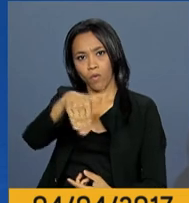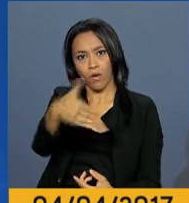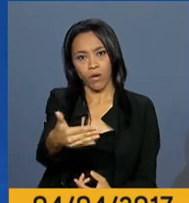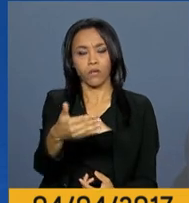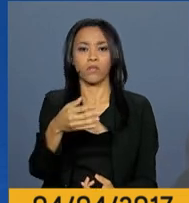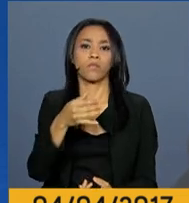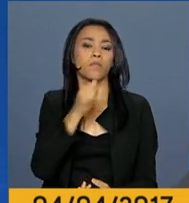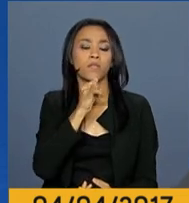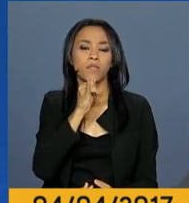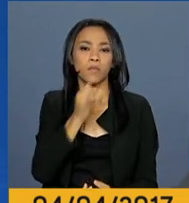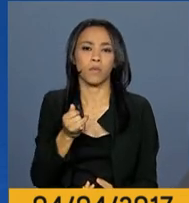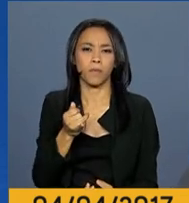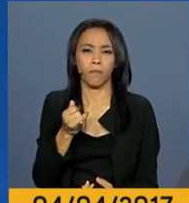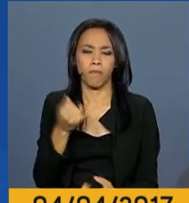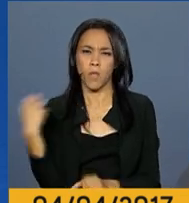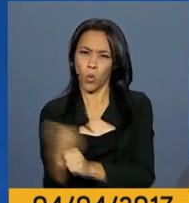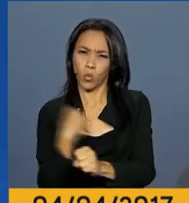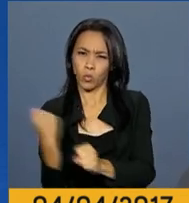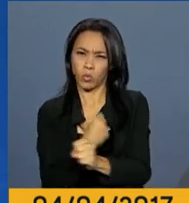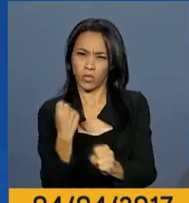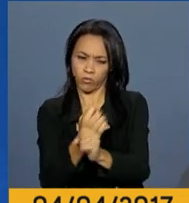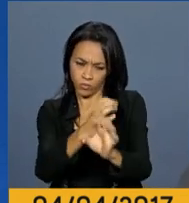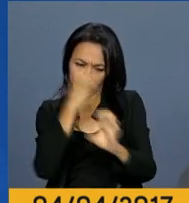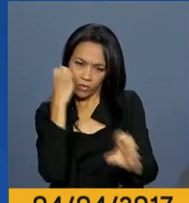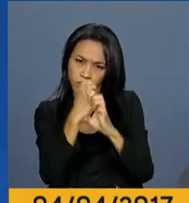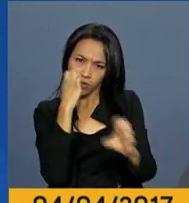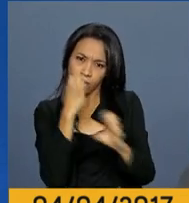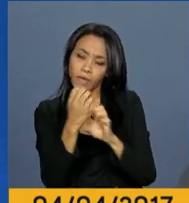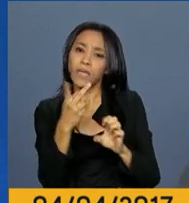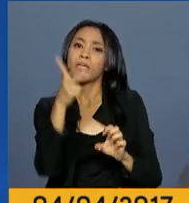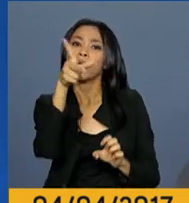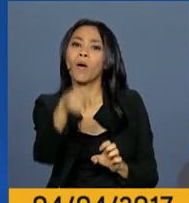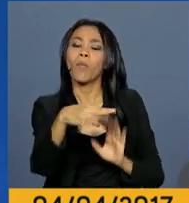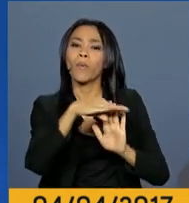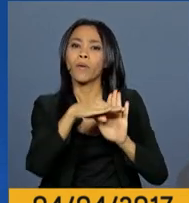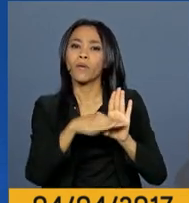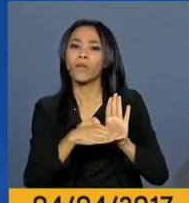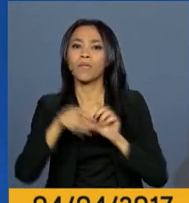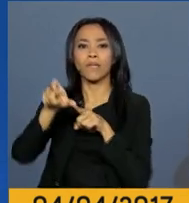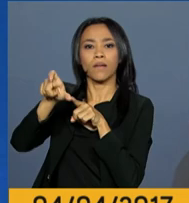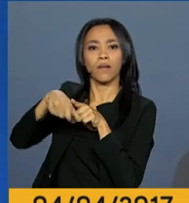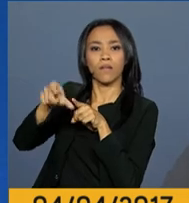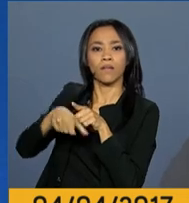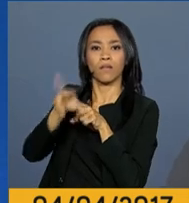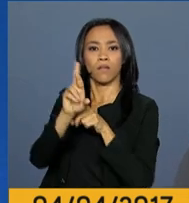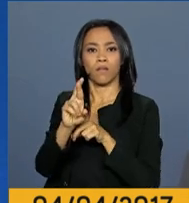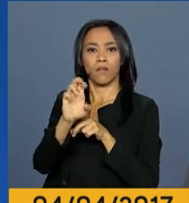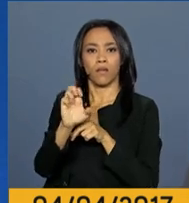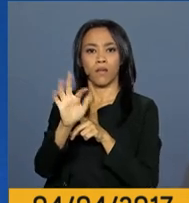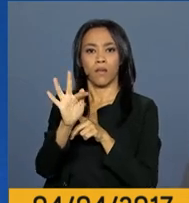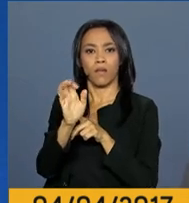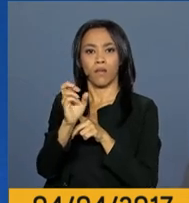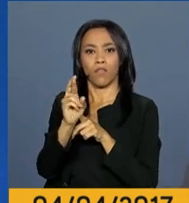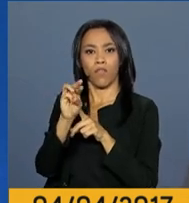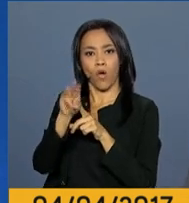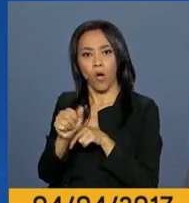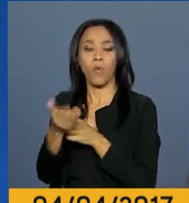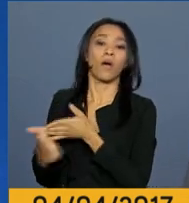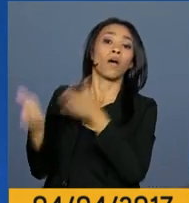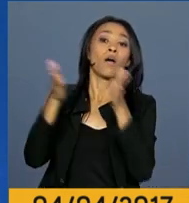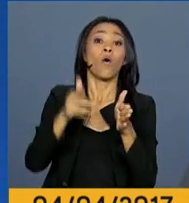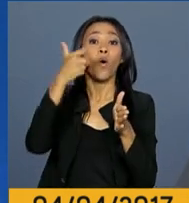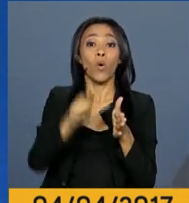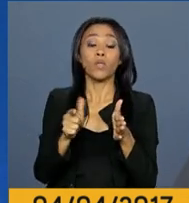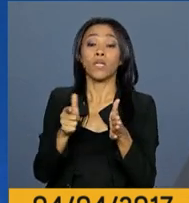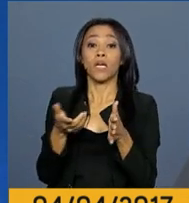a construção civil com programas como o Cartão Reforma, ou quando liberamos as contas inativas do Fundo de